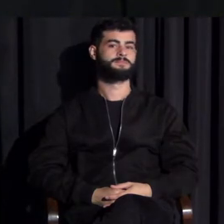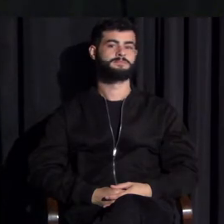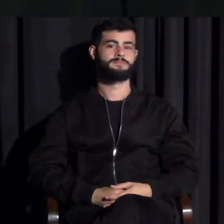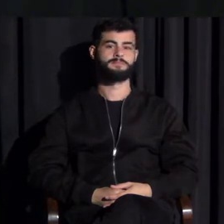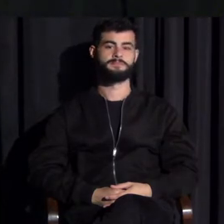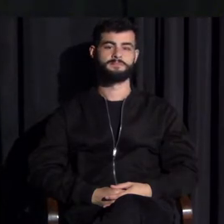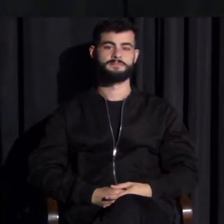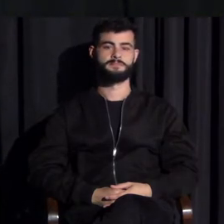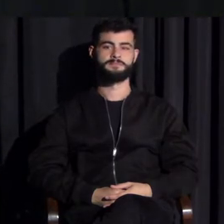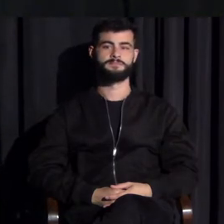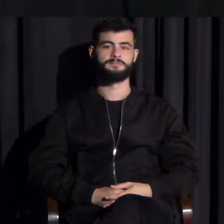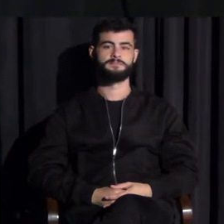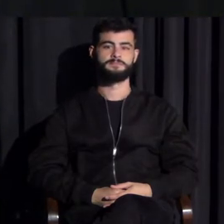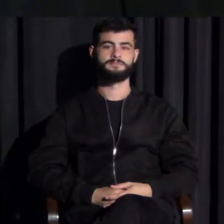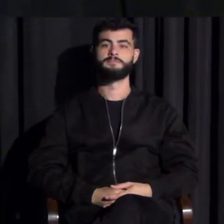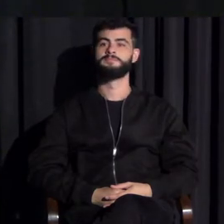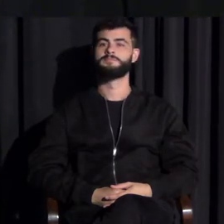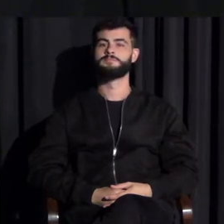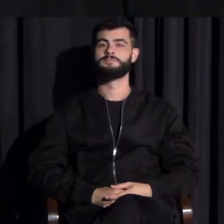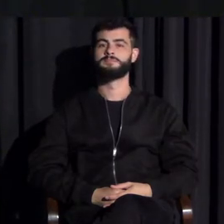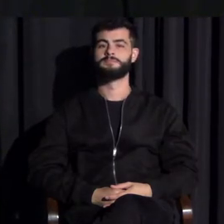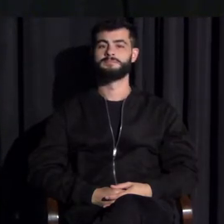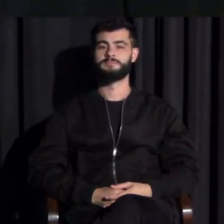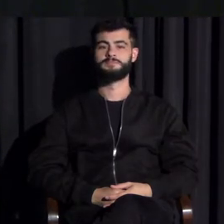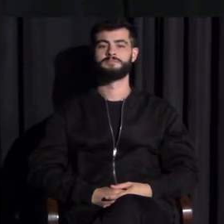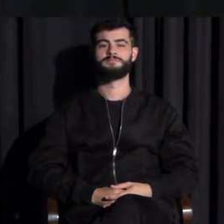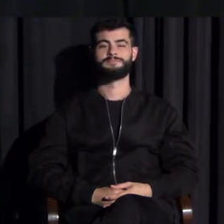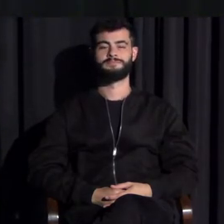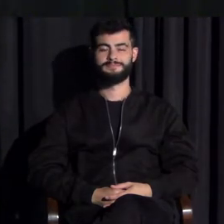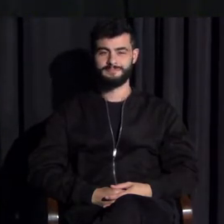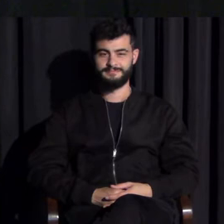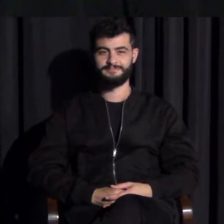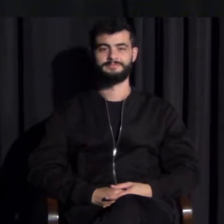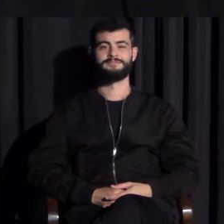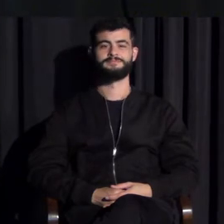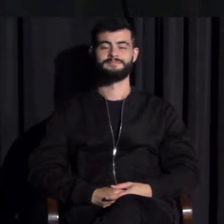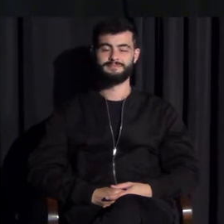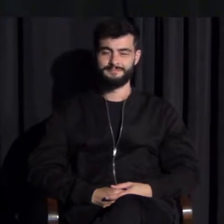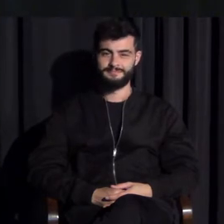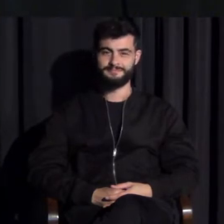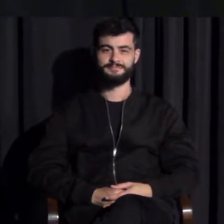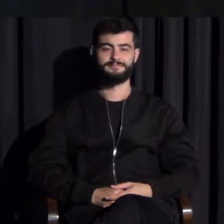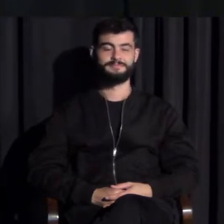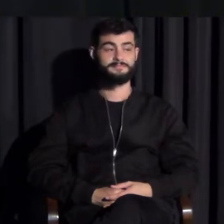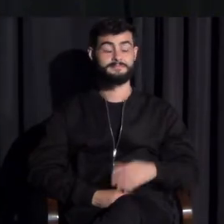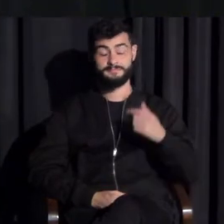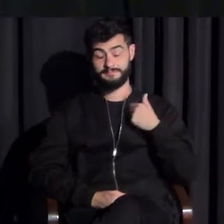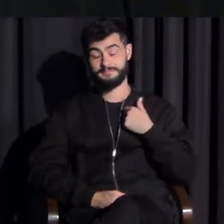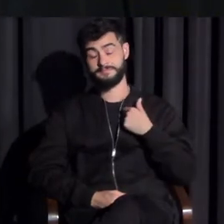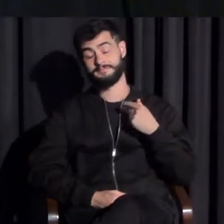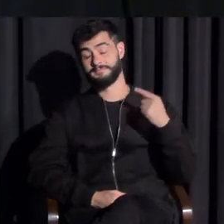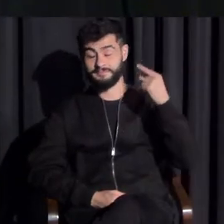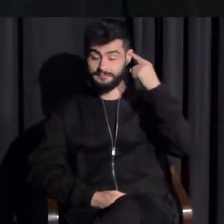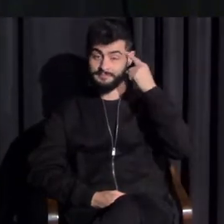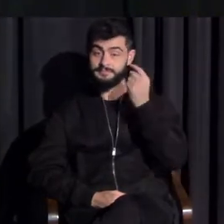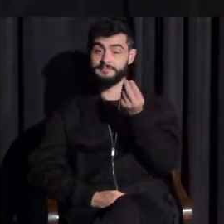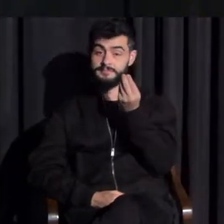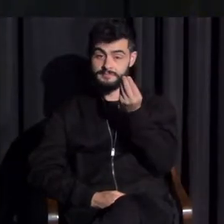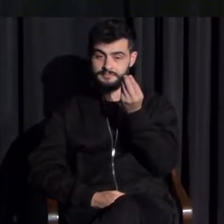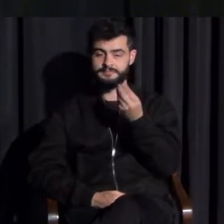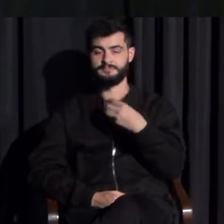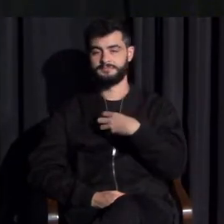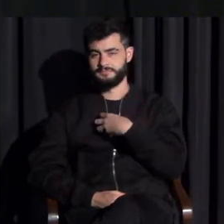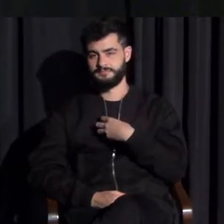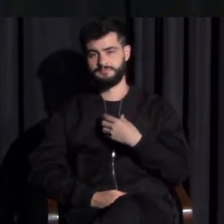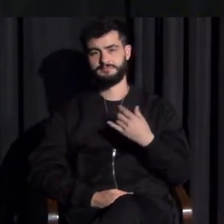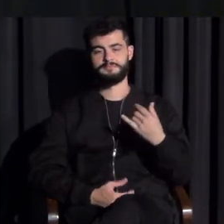é uma vida, né, para a gente responder tudo isso. Esse ato do desenho e das próprias brincadeiras para trazer... Na verdade,